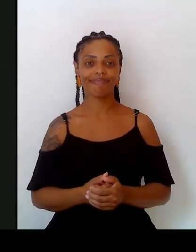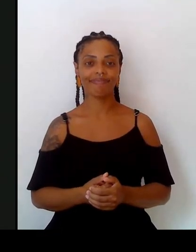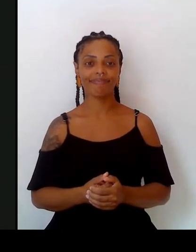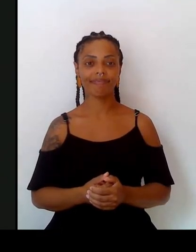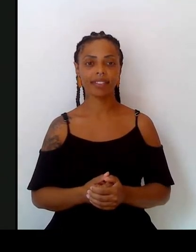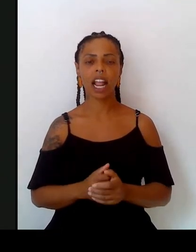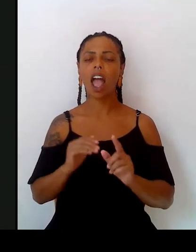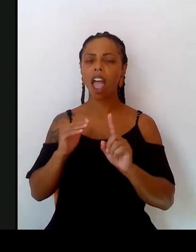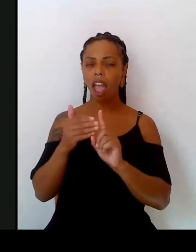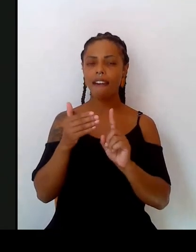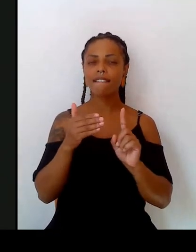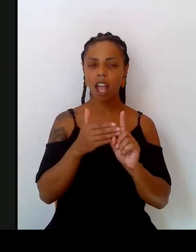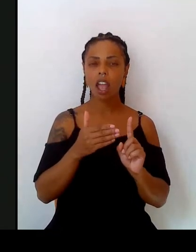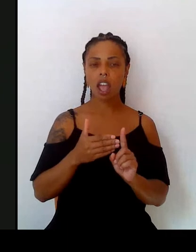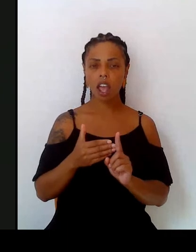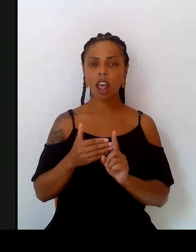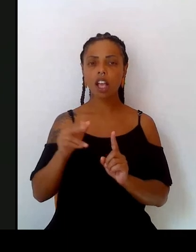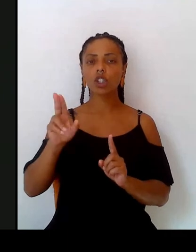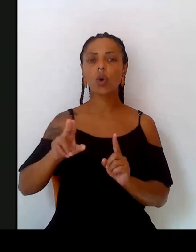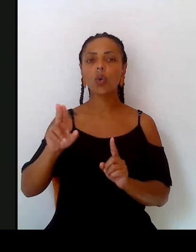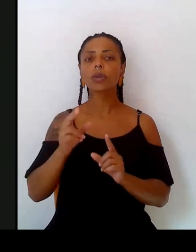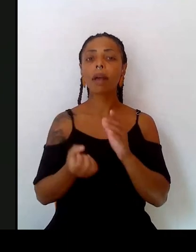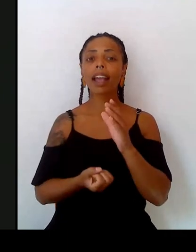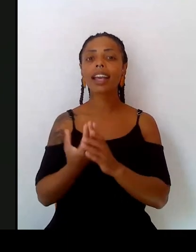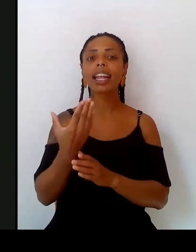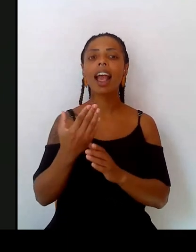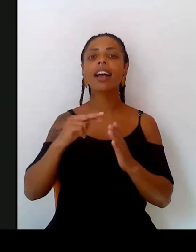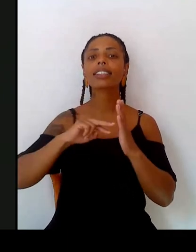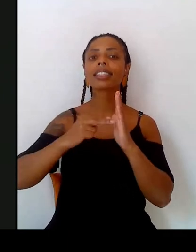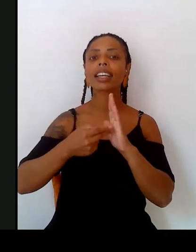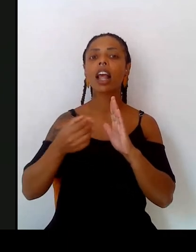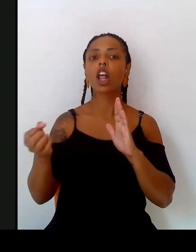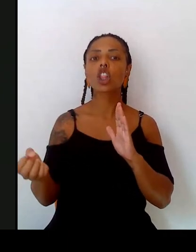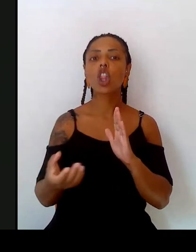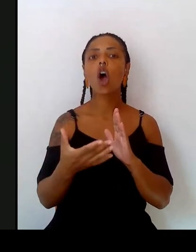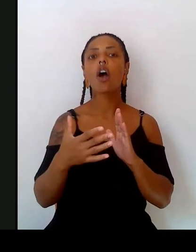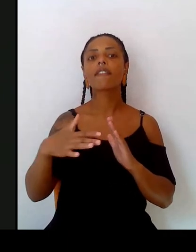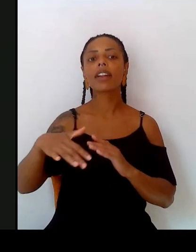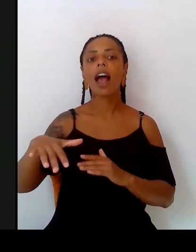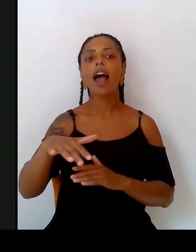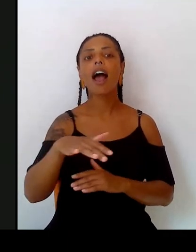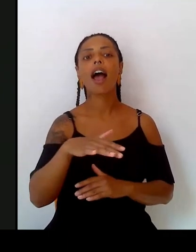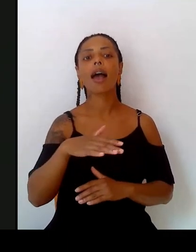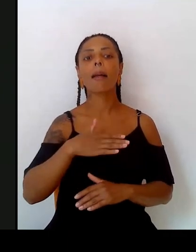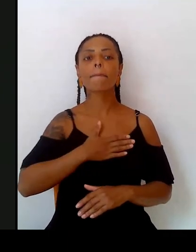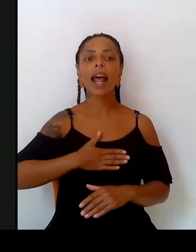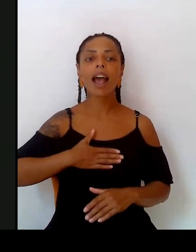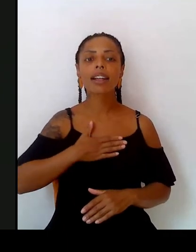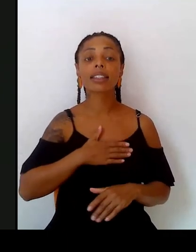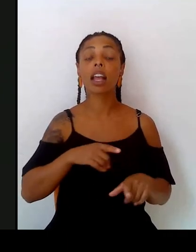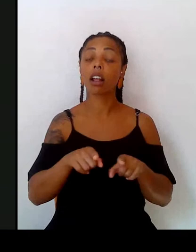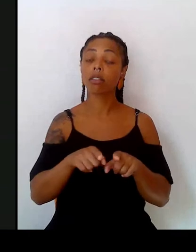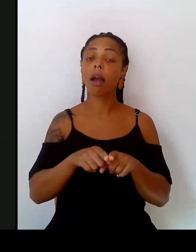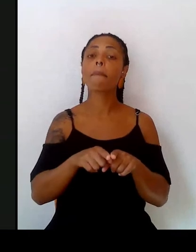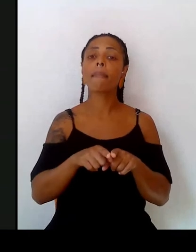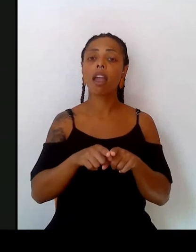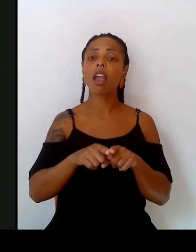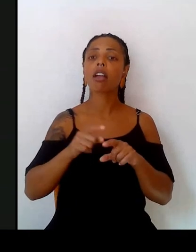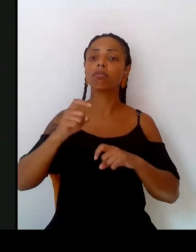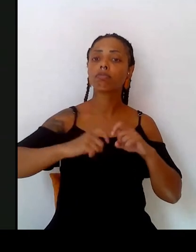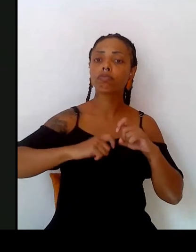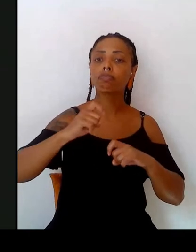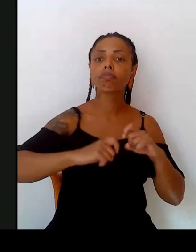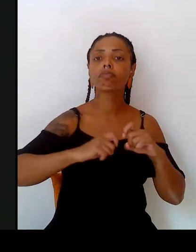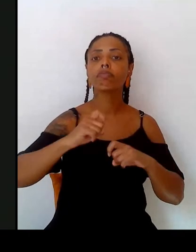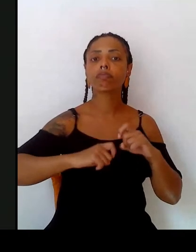utilizadas para a criação de novos significados na área de prazeres e práticas sexuais e esse foi o movimento